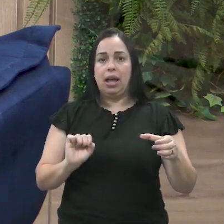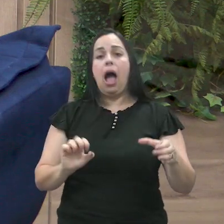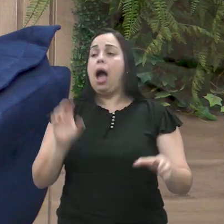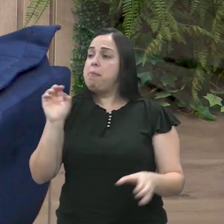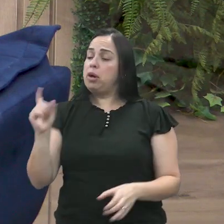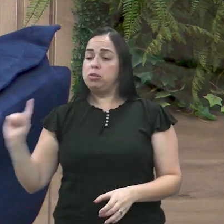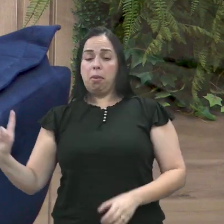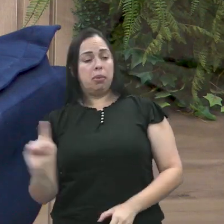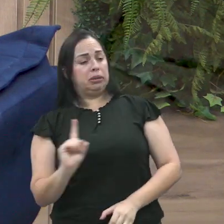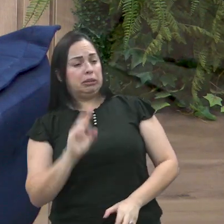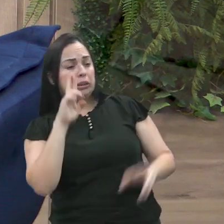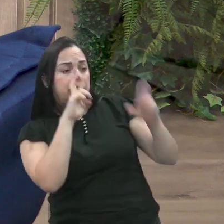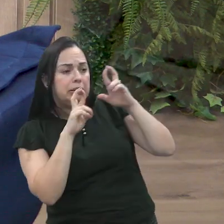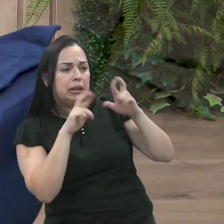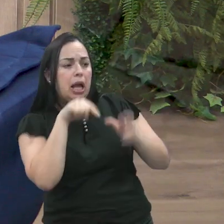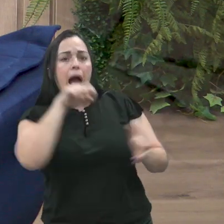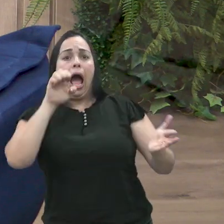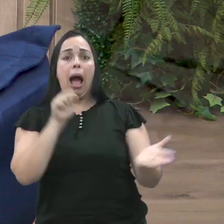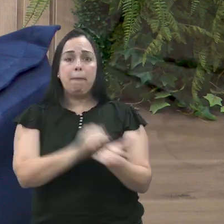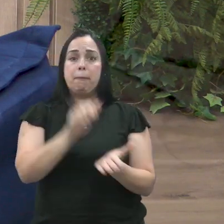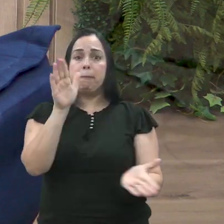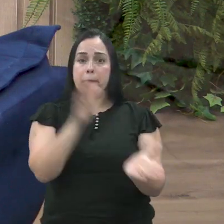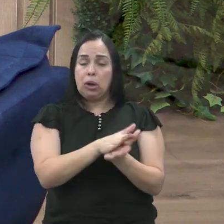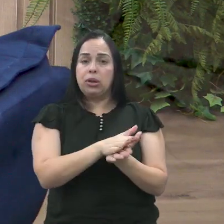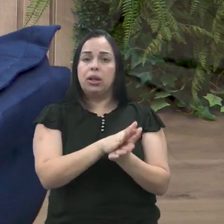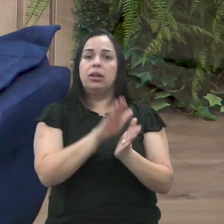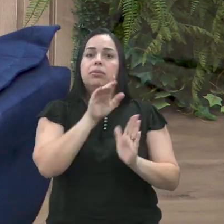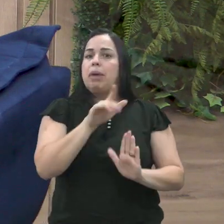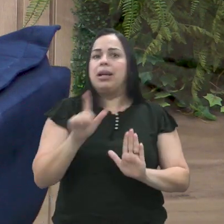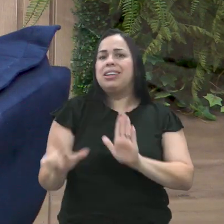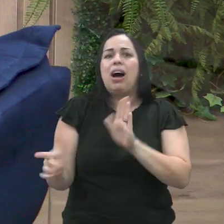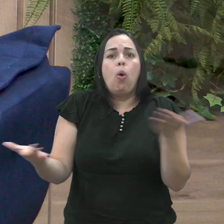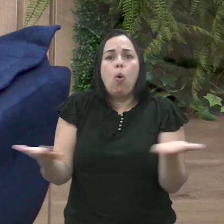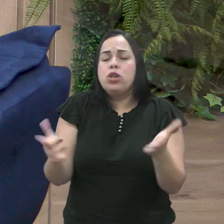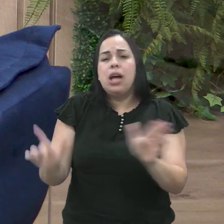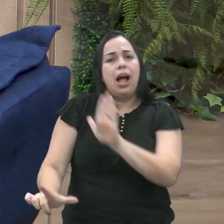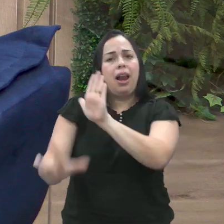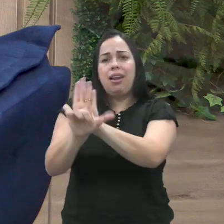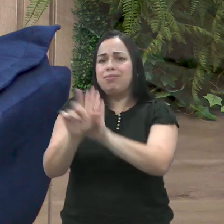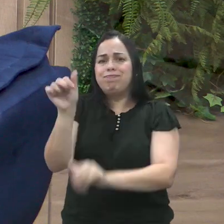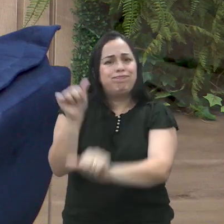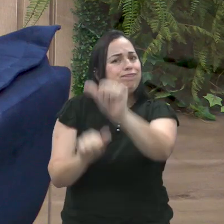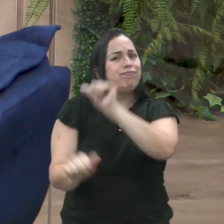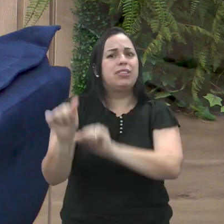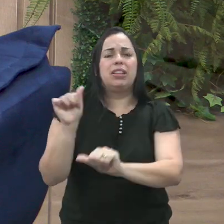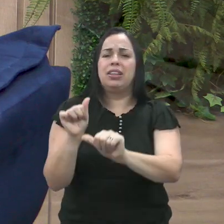poderia multar um empreendedor que deixasse de cumprir essa legislação. Uma legislação que não faz